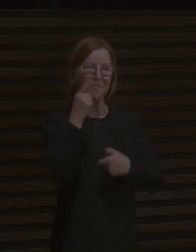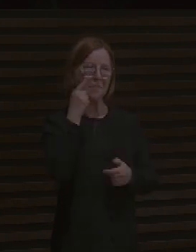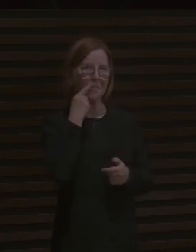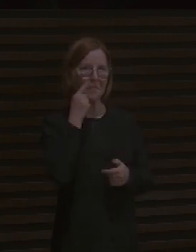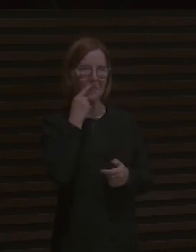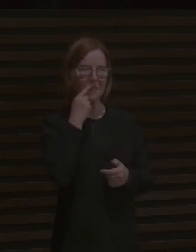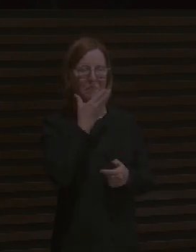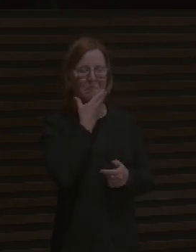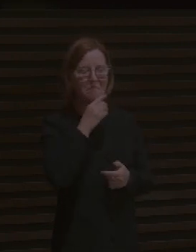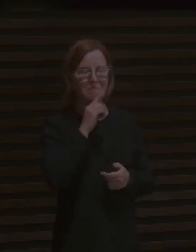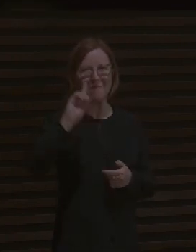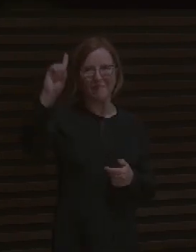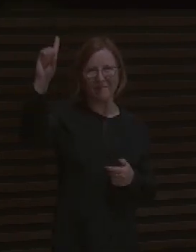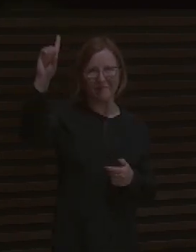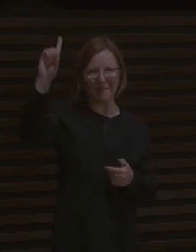clama, Abba, Pai.